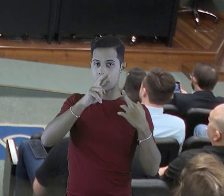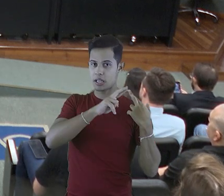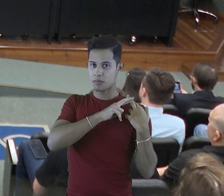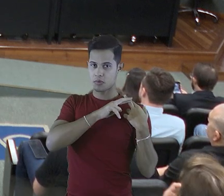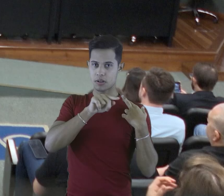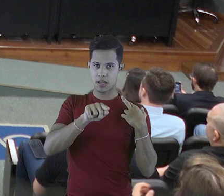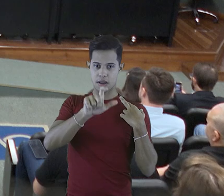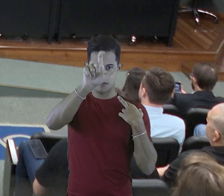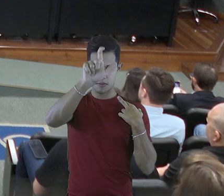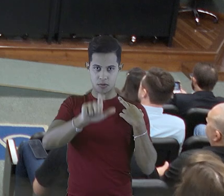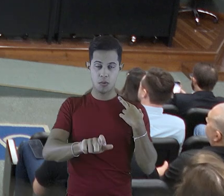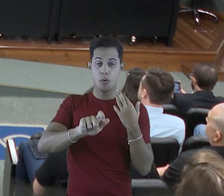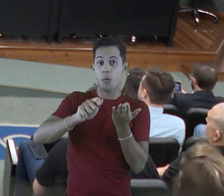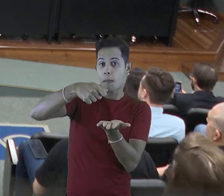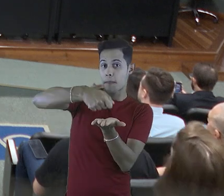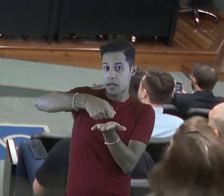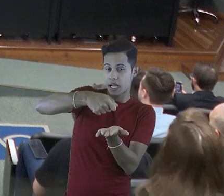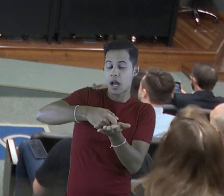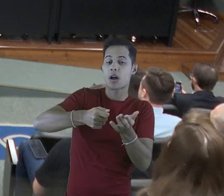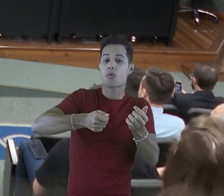E o encarregado, a gente já falou.